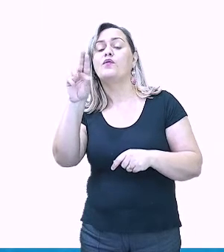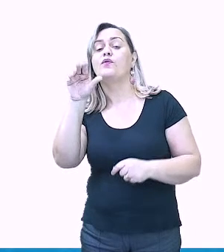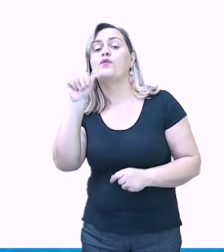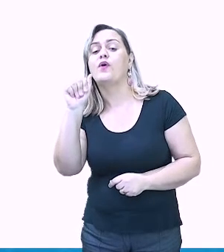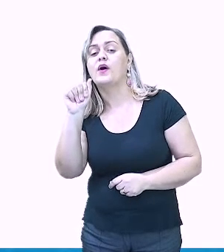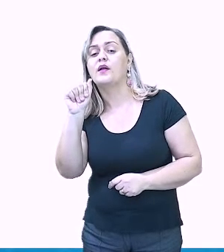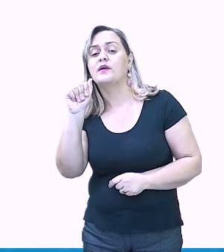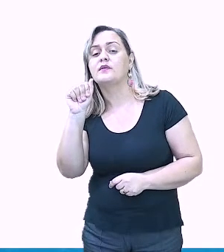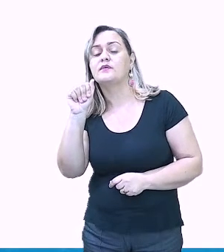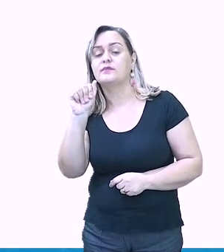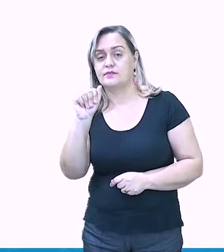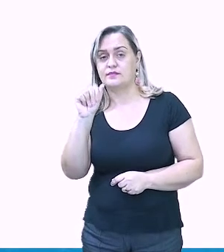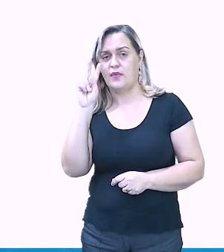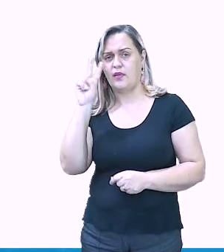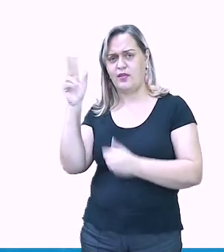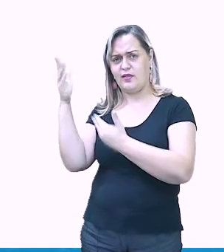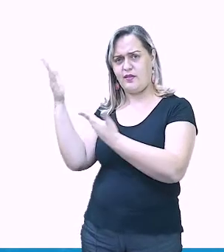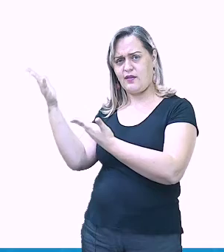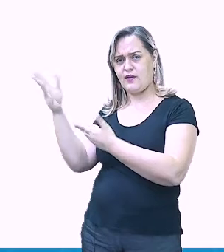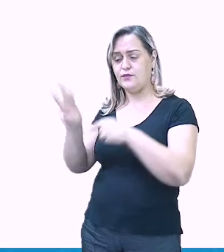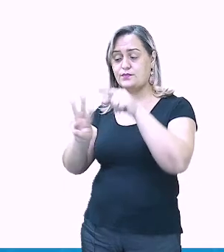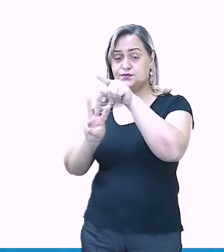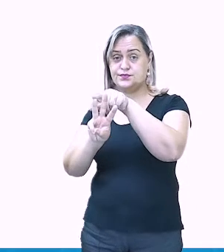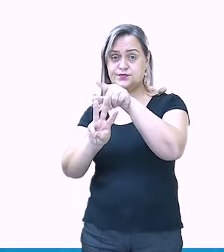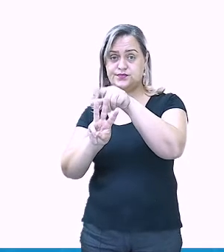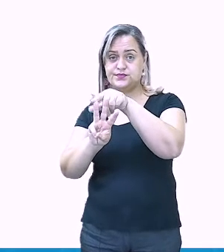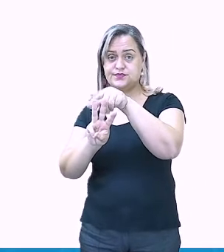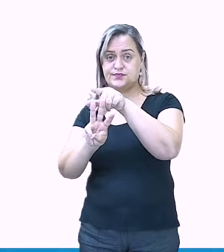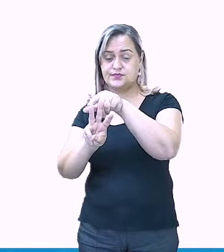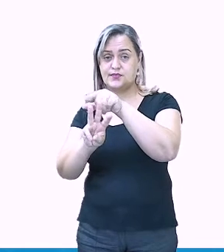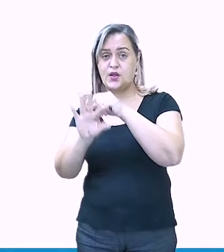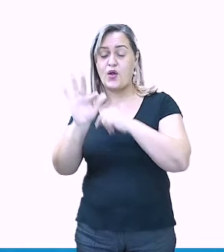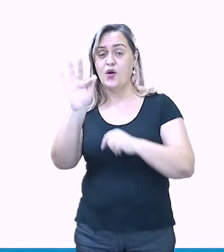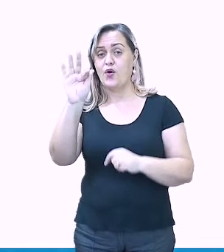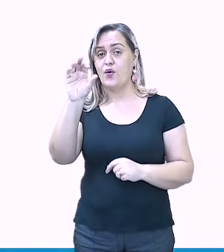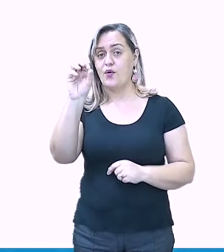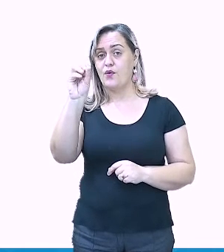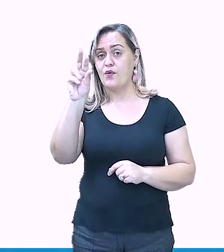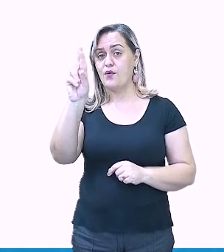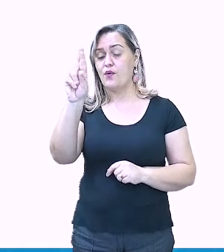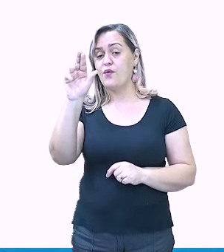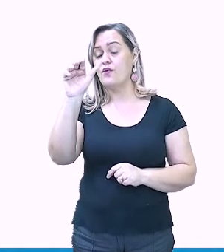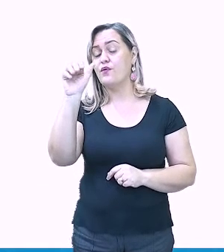ó. Fora já vai indicar essa questão do